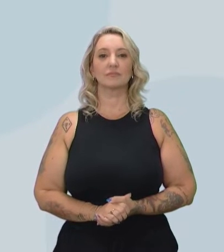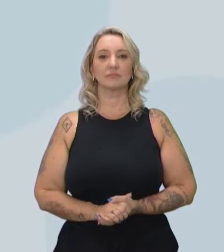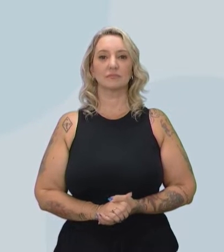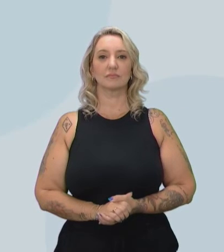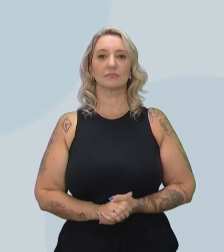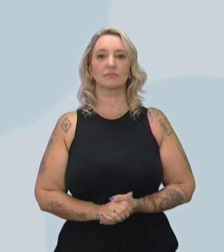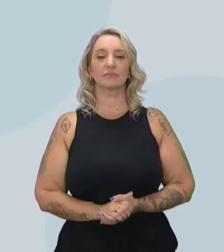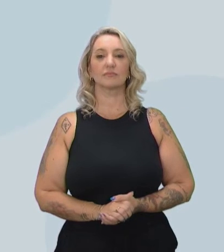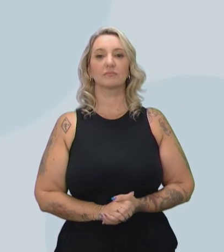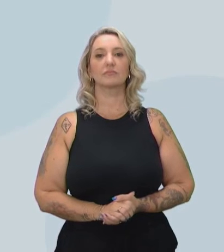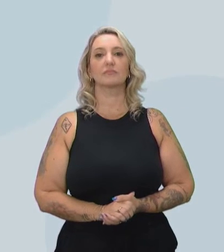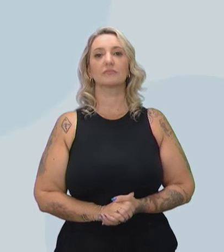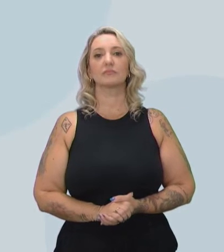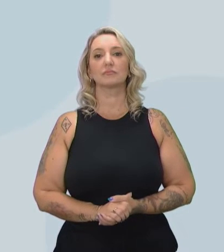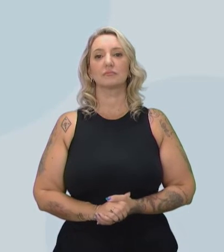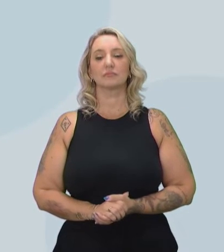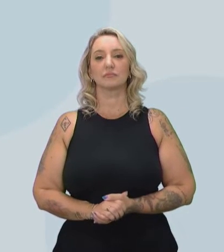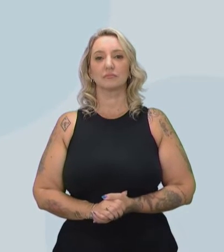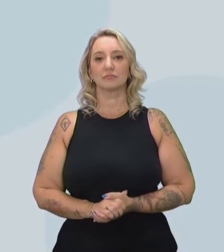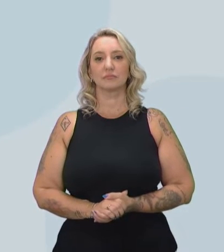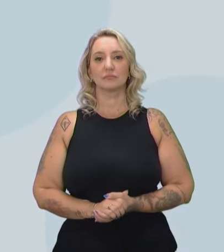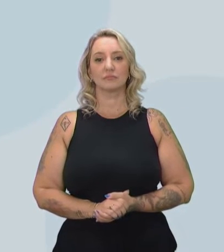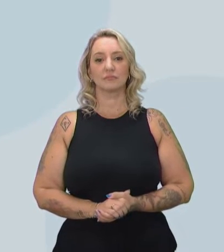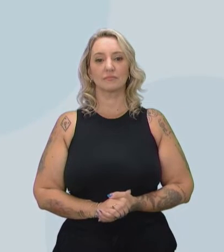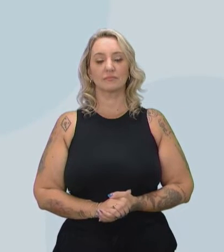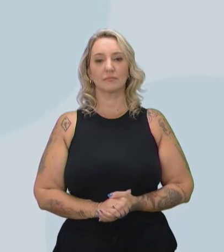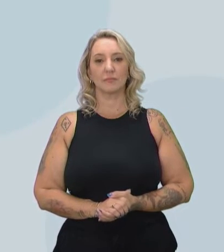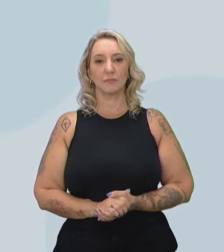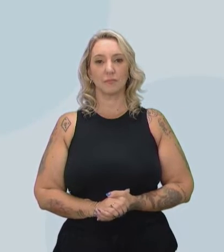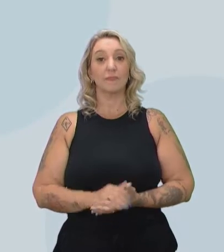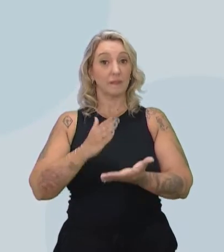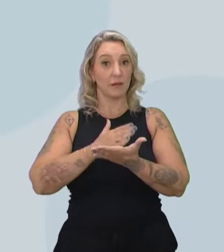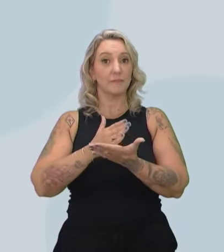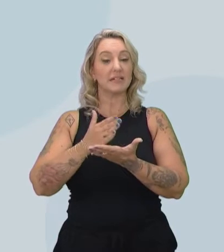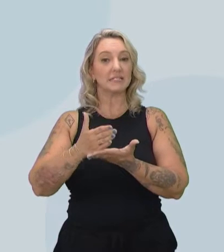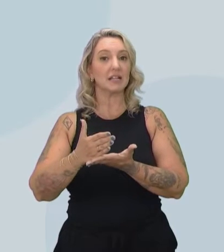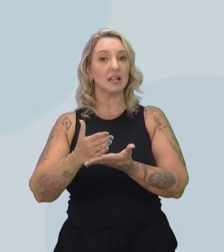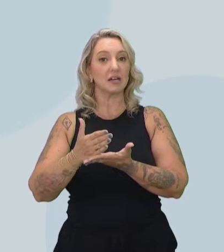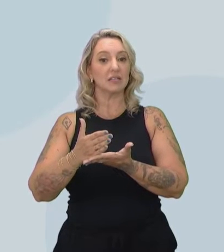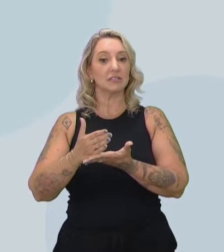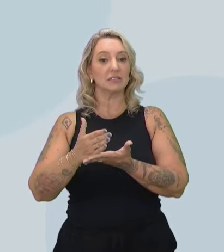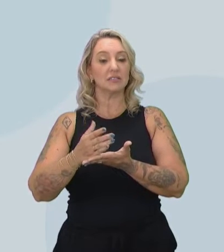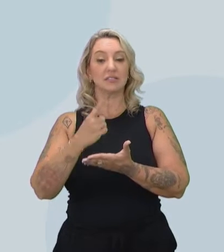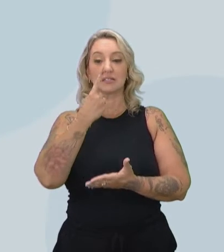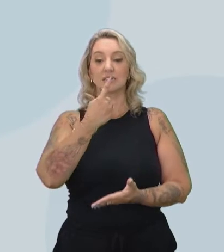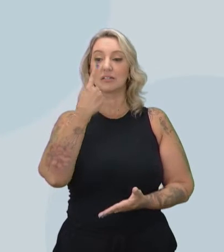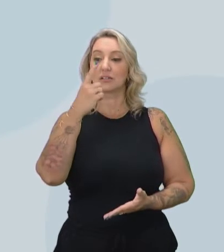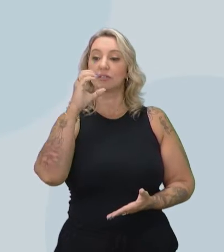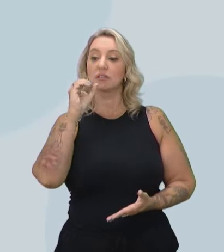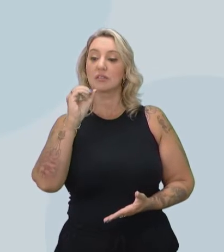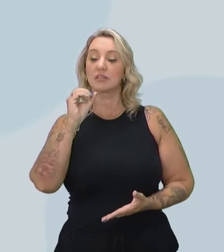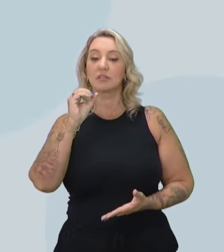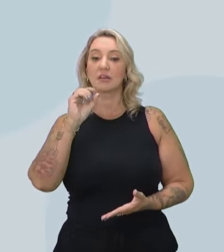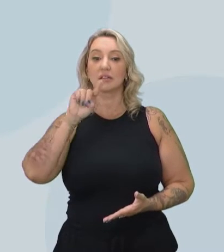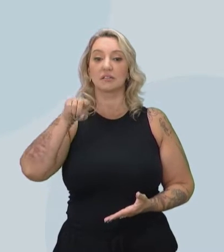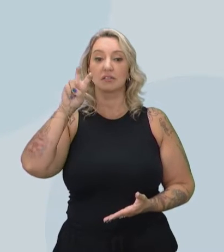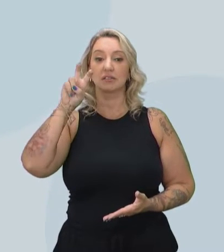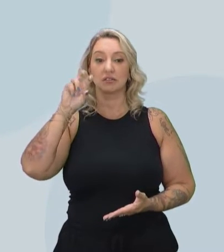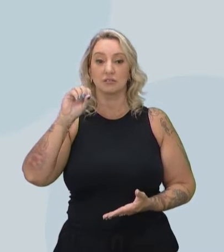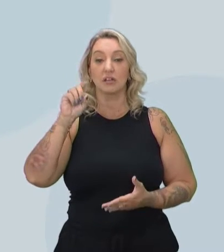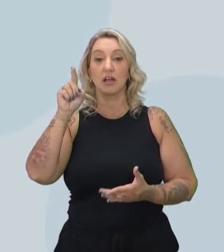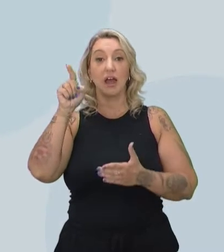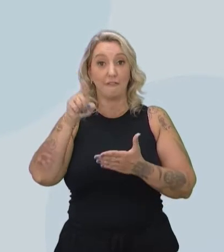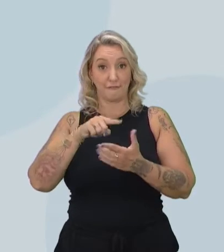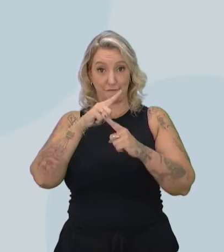Opa! Então vamos lá, ó. O valor parcelado nós vamos fazer 110 vezes